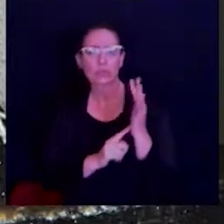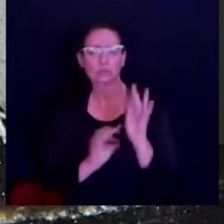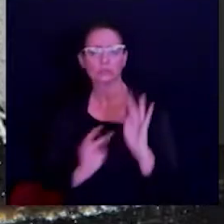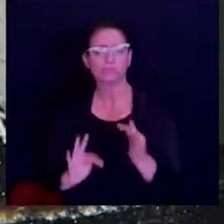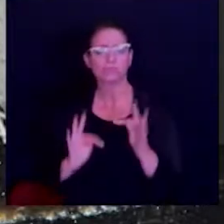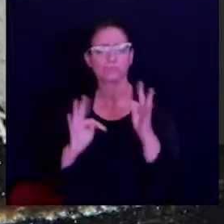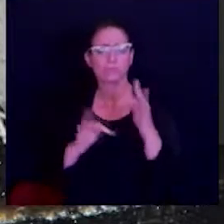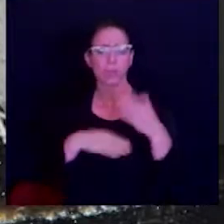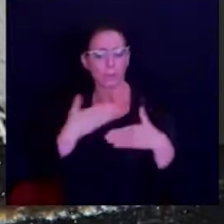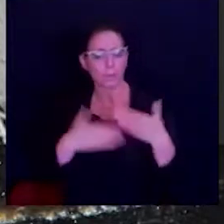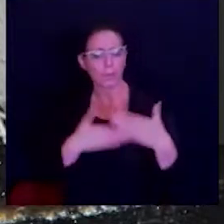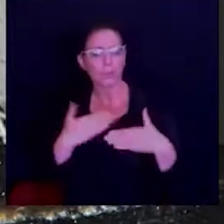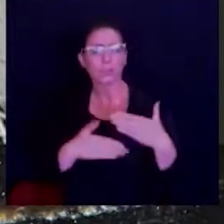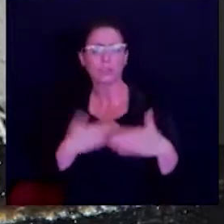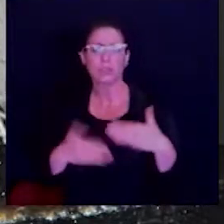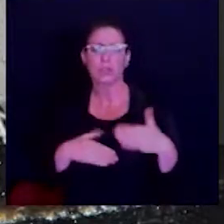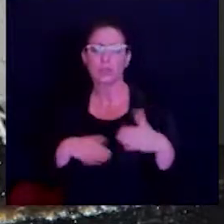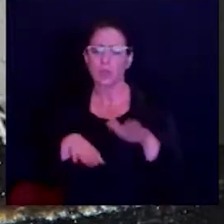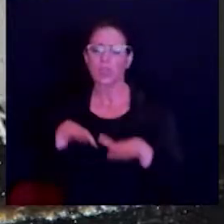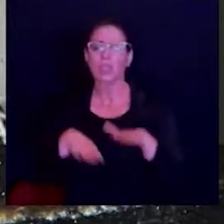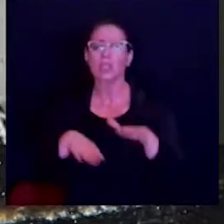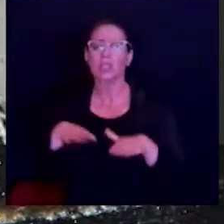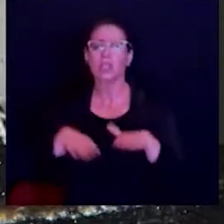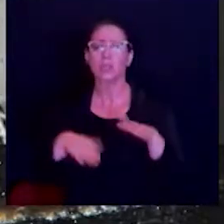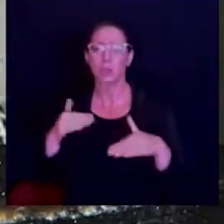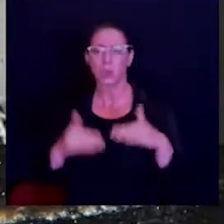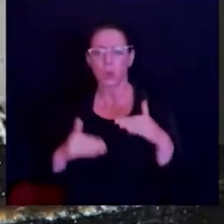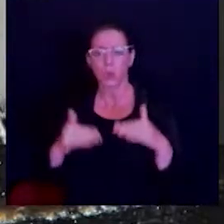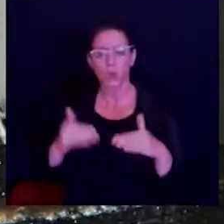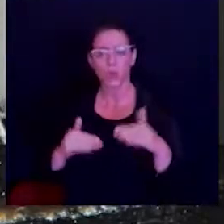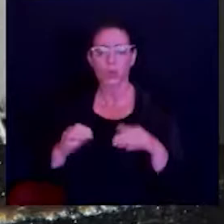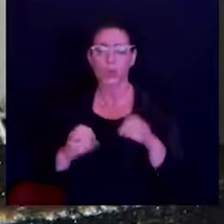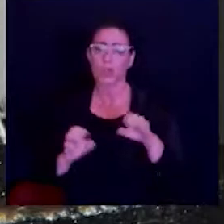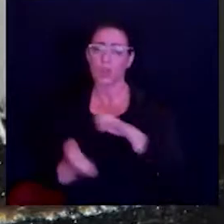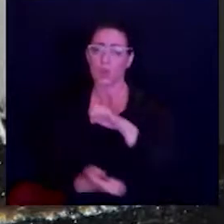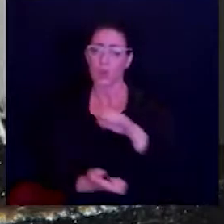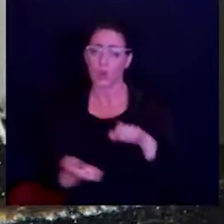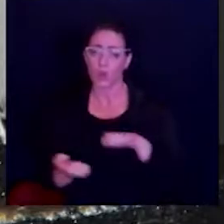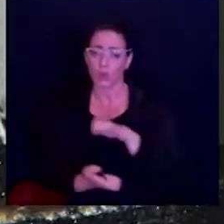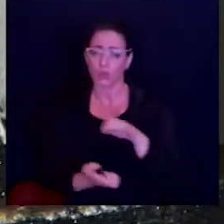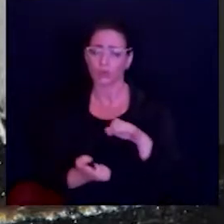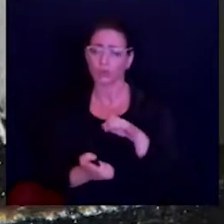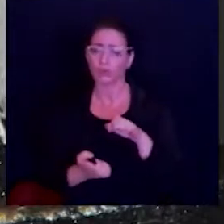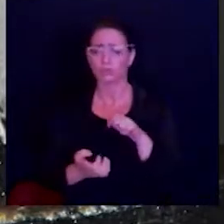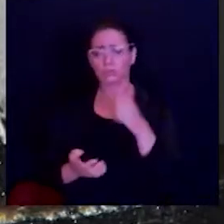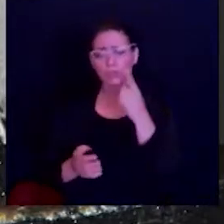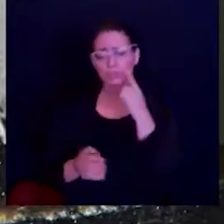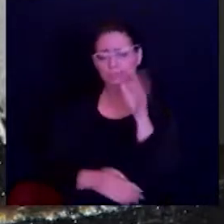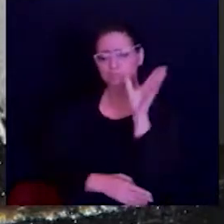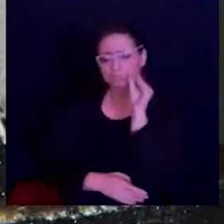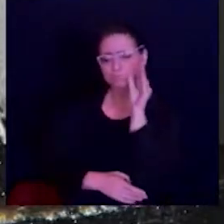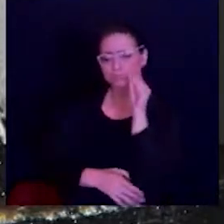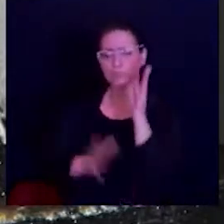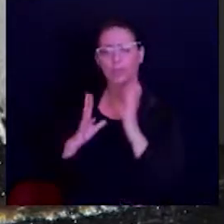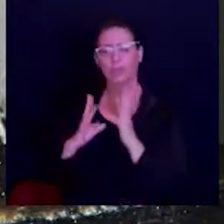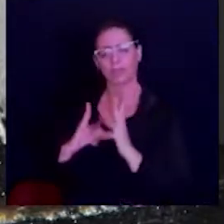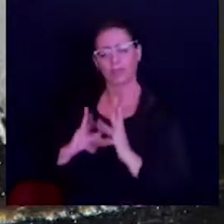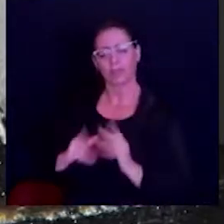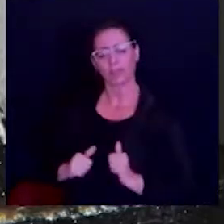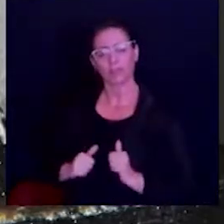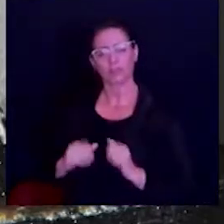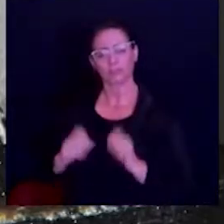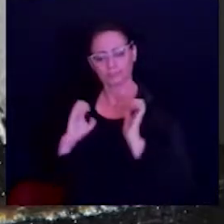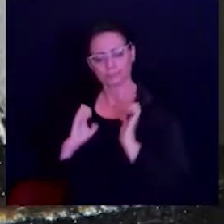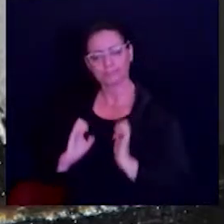visam ao equilíbrio ecológico. Dignificarei minha profissão, observando a ética, a